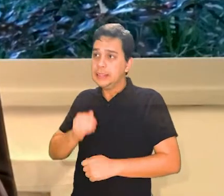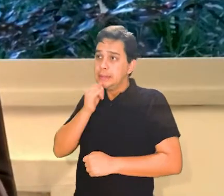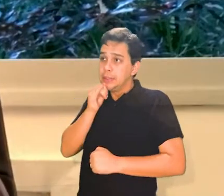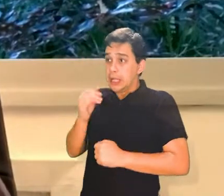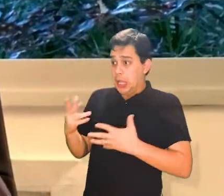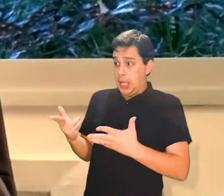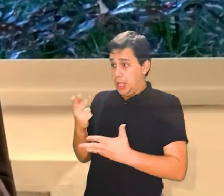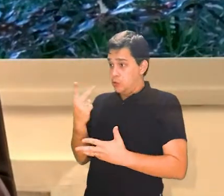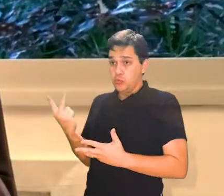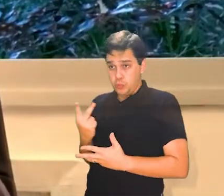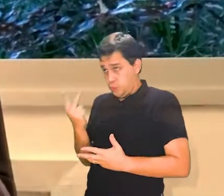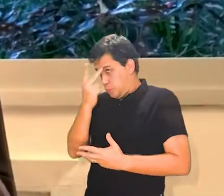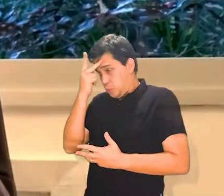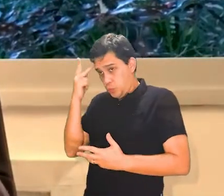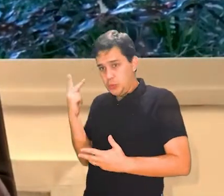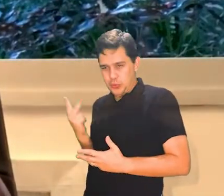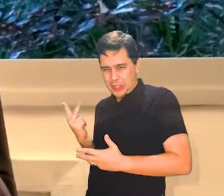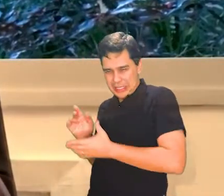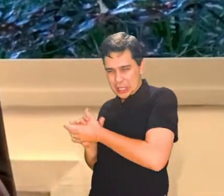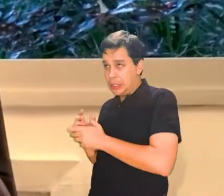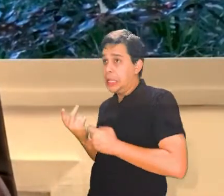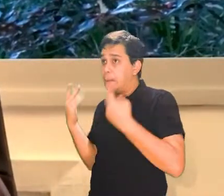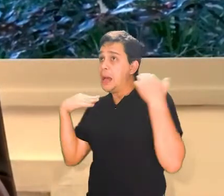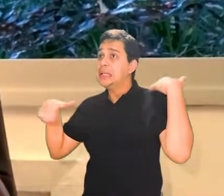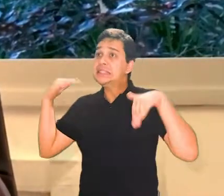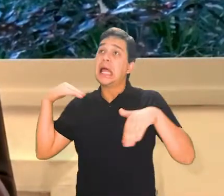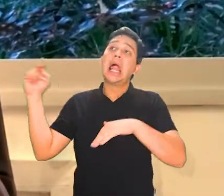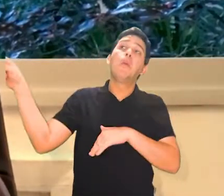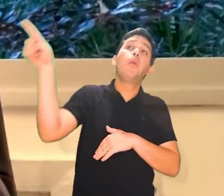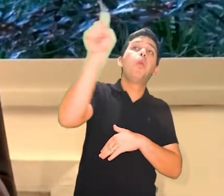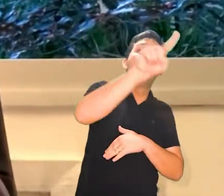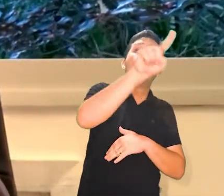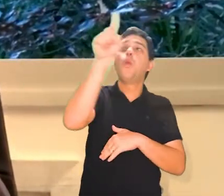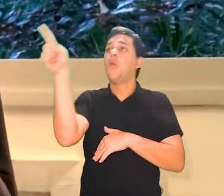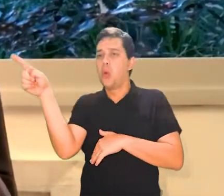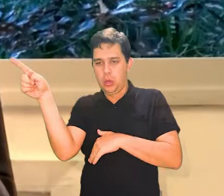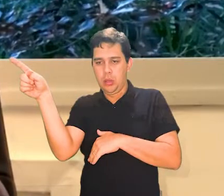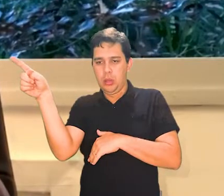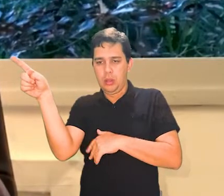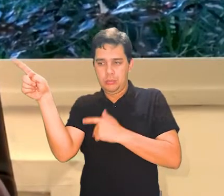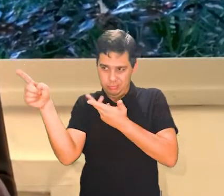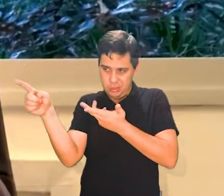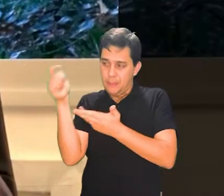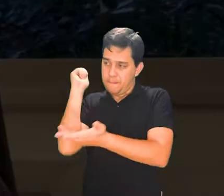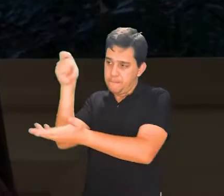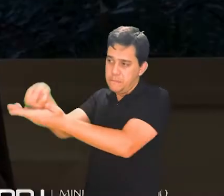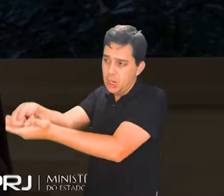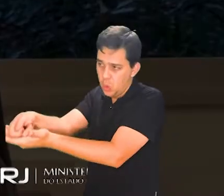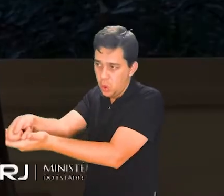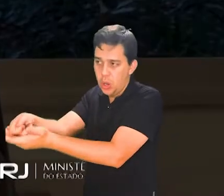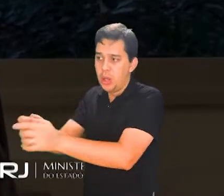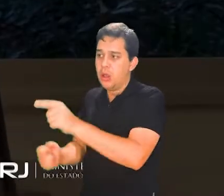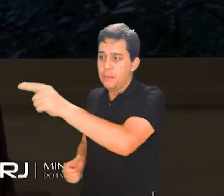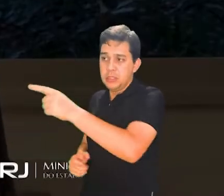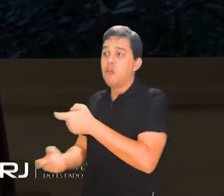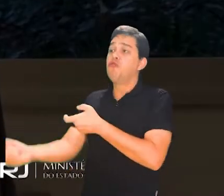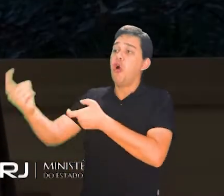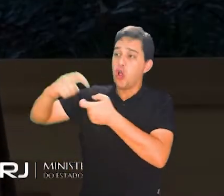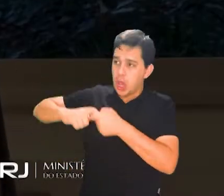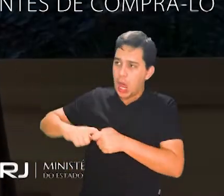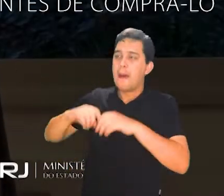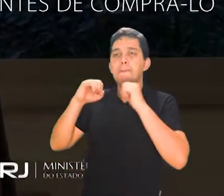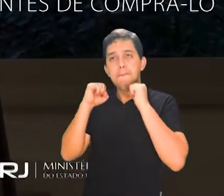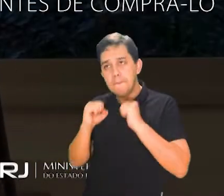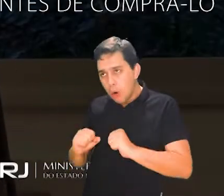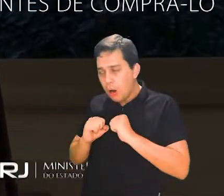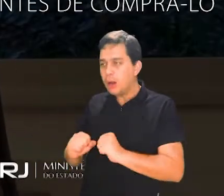sentido de que o direito de arrependimento só tem algum valor, algum sentido jurídico, se o que se